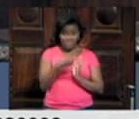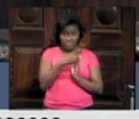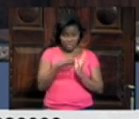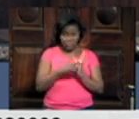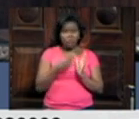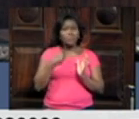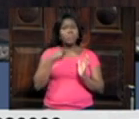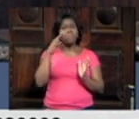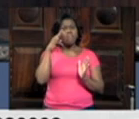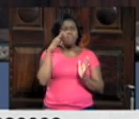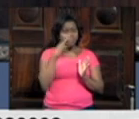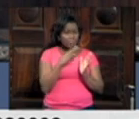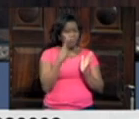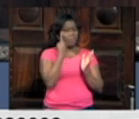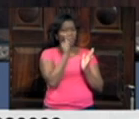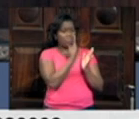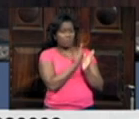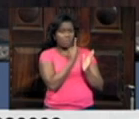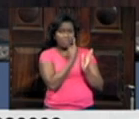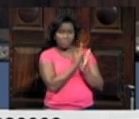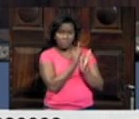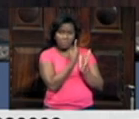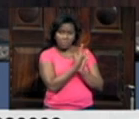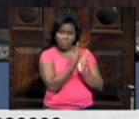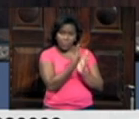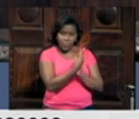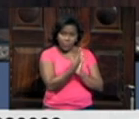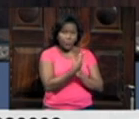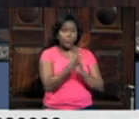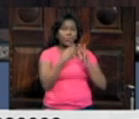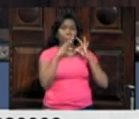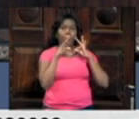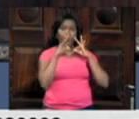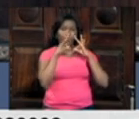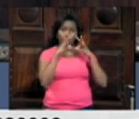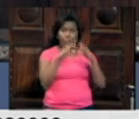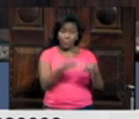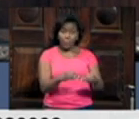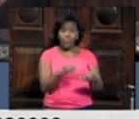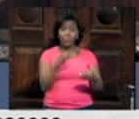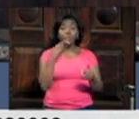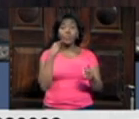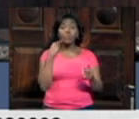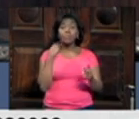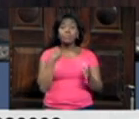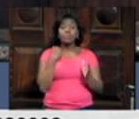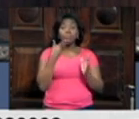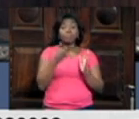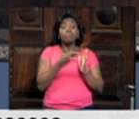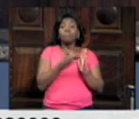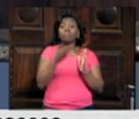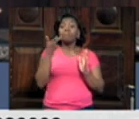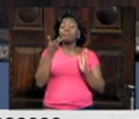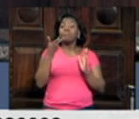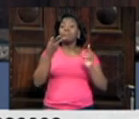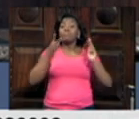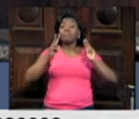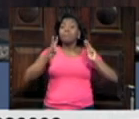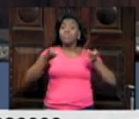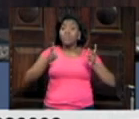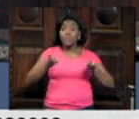olhei individualmente todos os decretos, via de regra se refere ao fomento ao